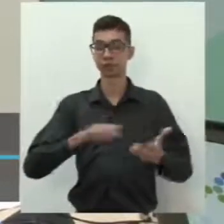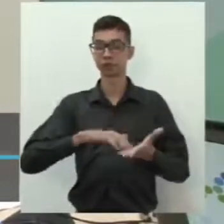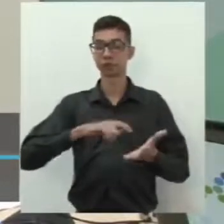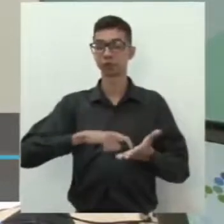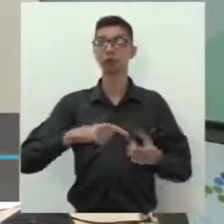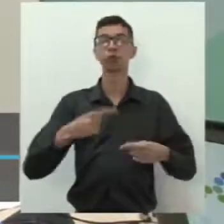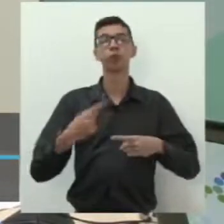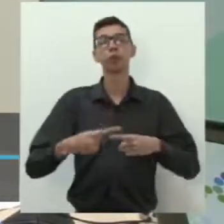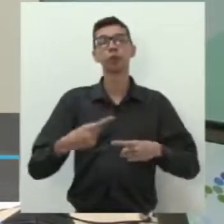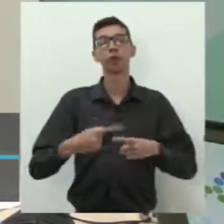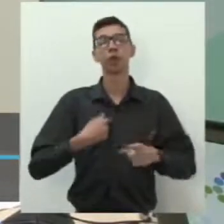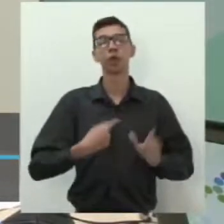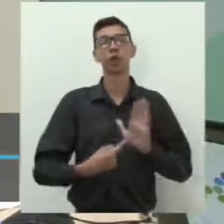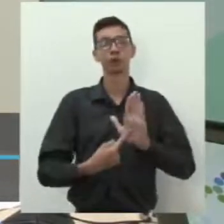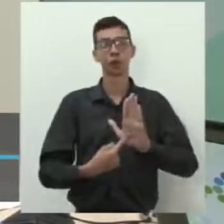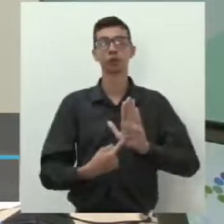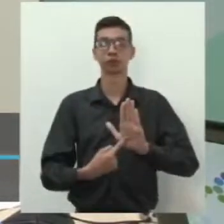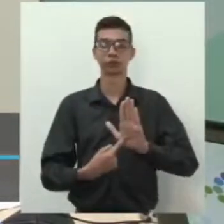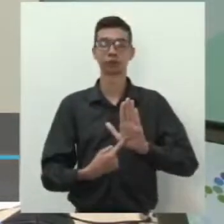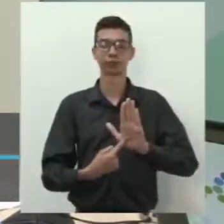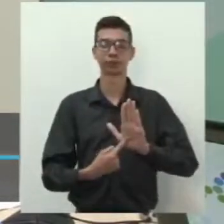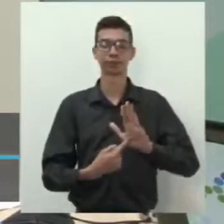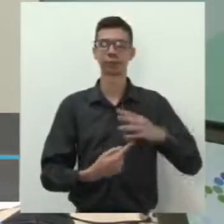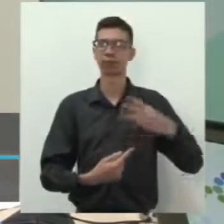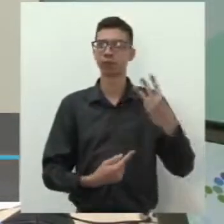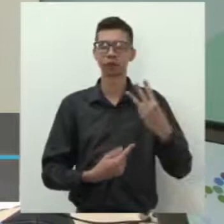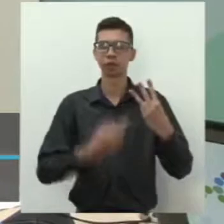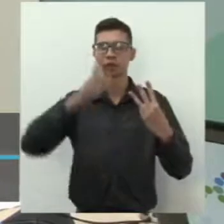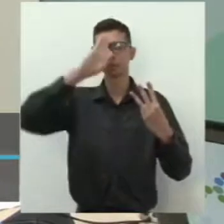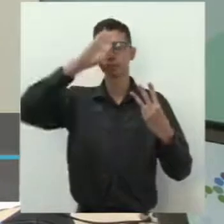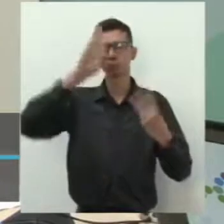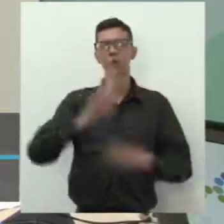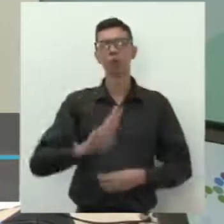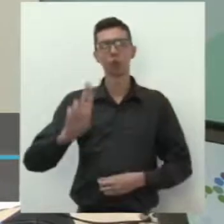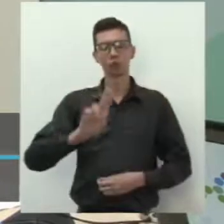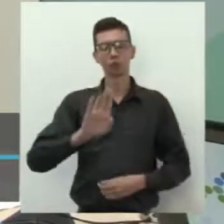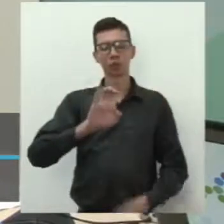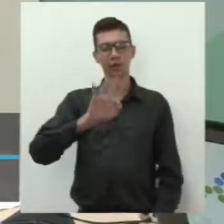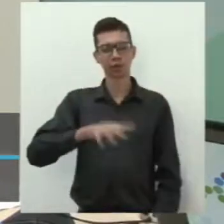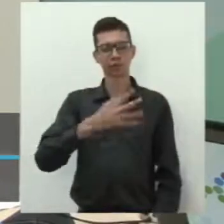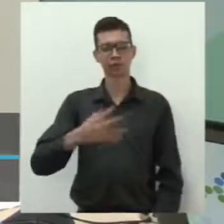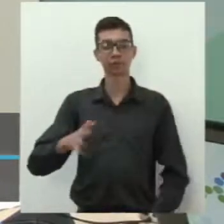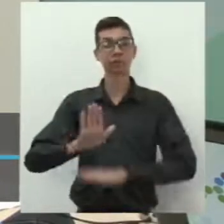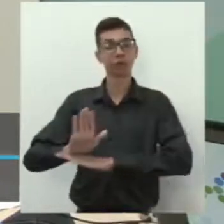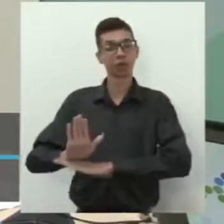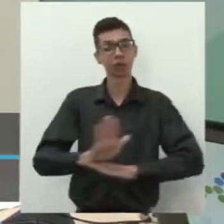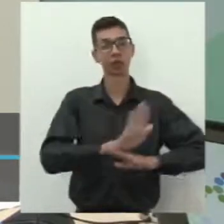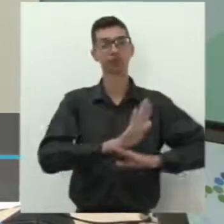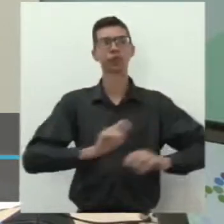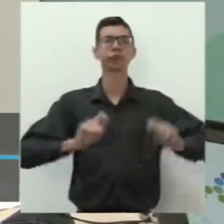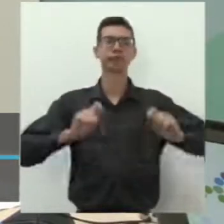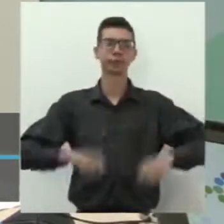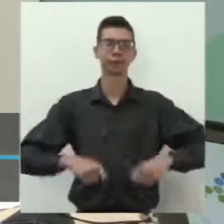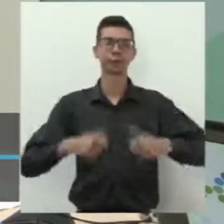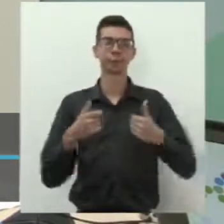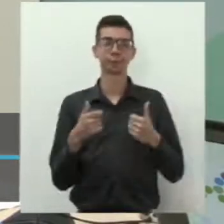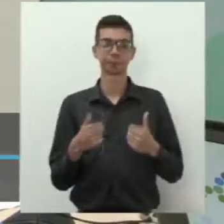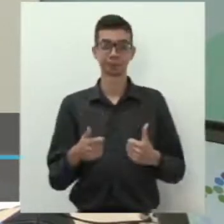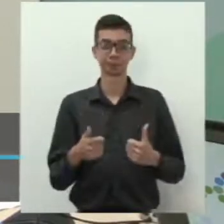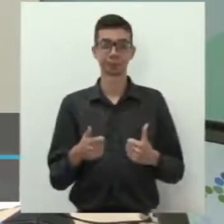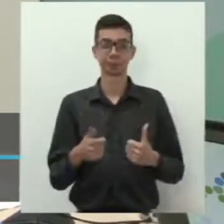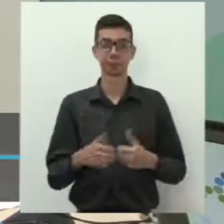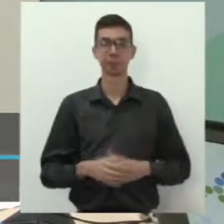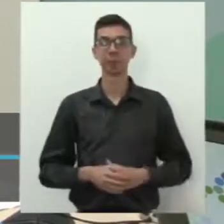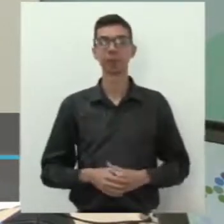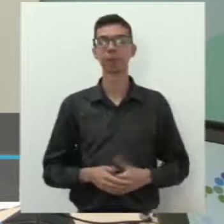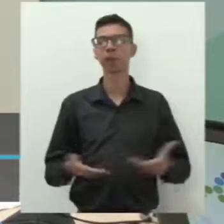funções top 3 aí, mais utilizadas no Excel, e que ajudam bastante, tá, gente? Gente, a gente